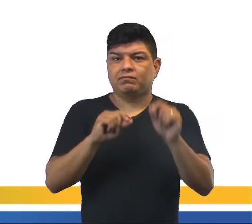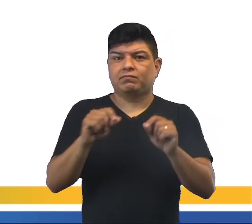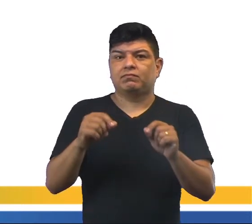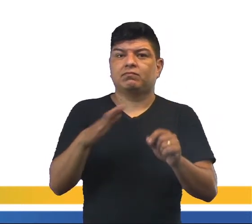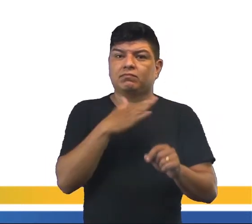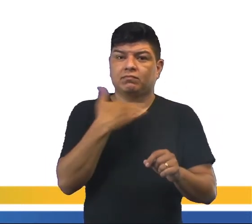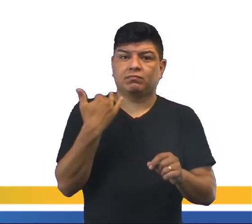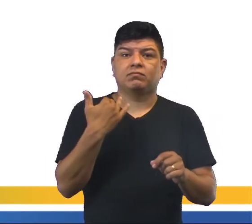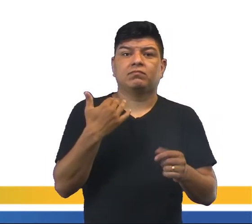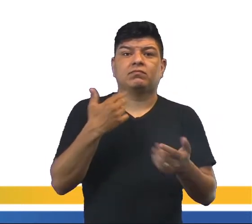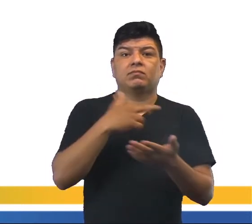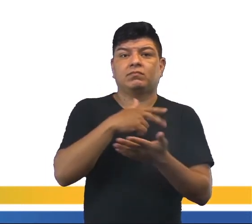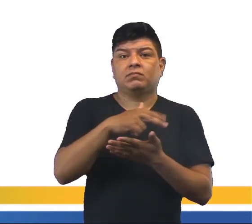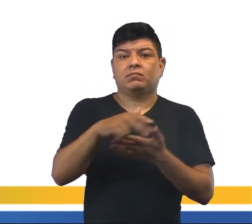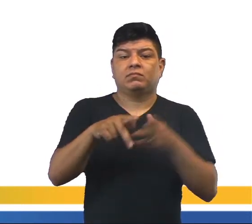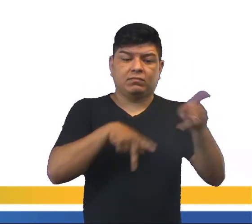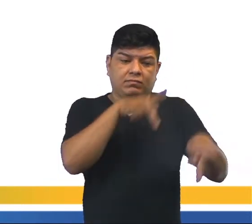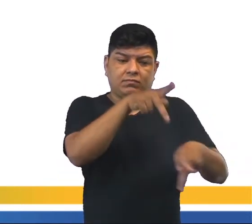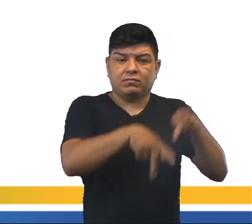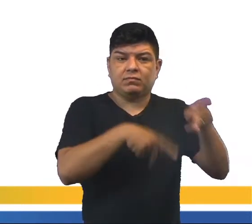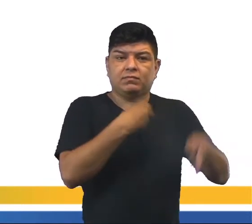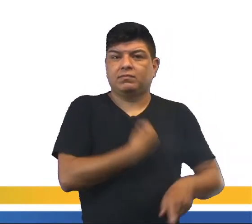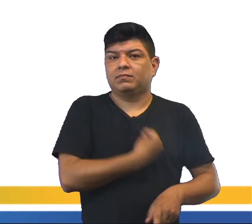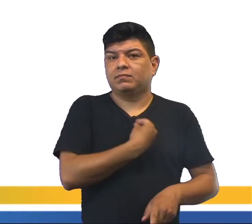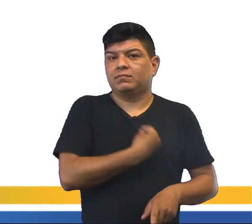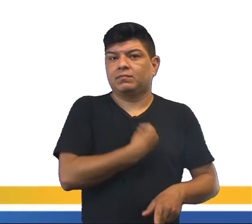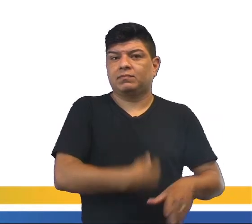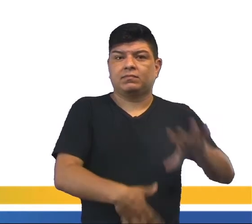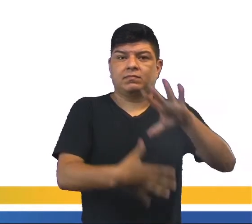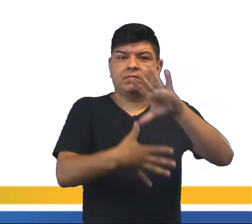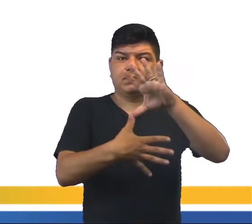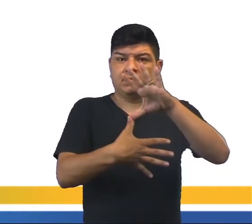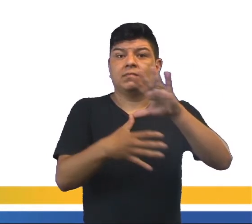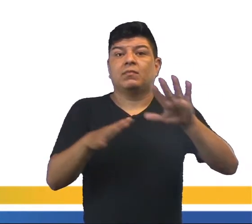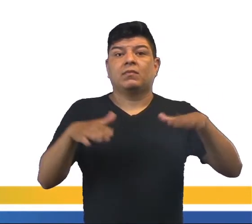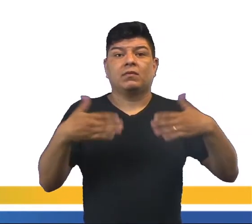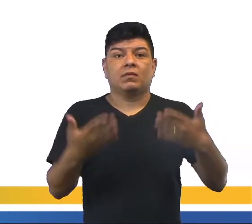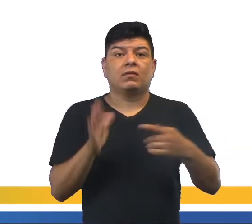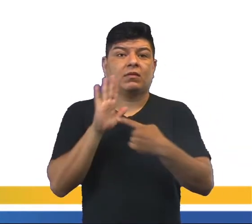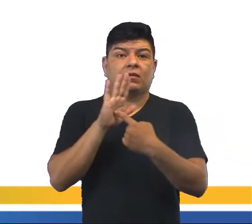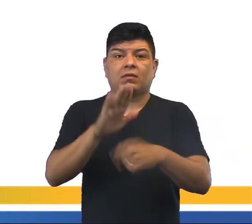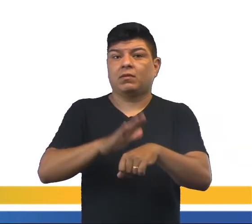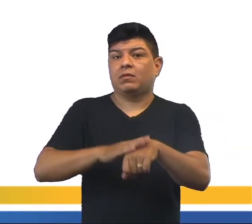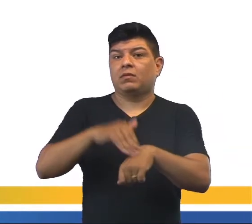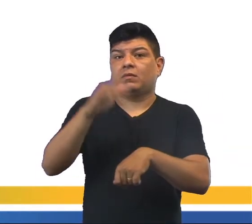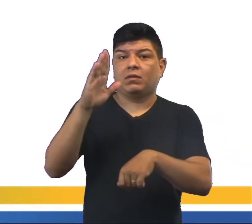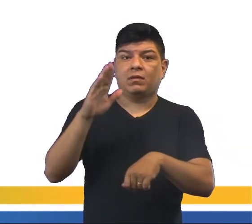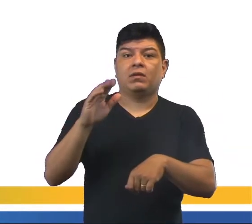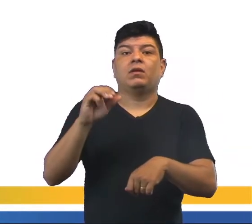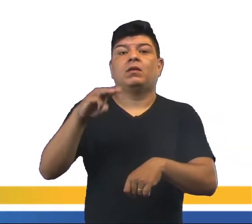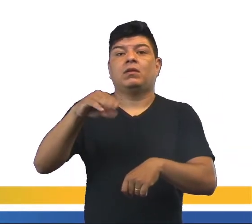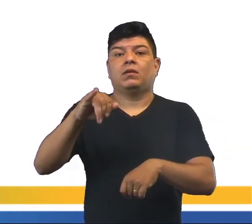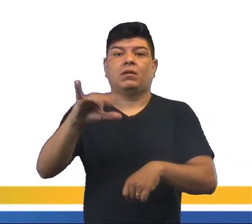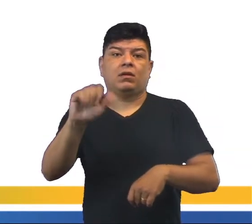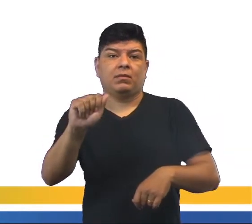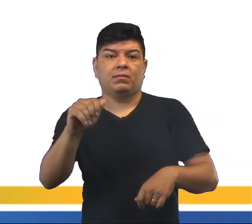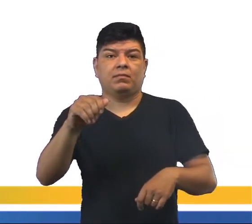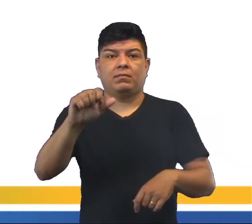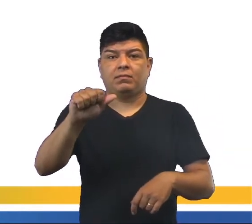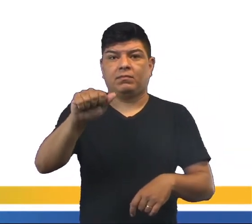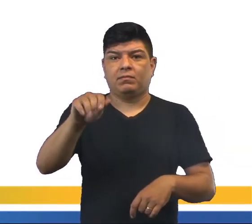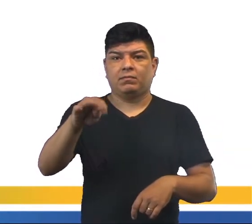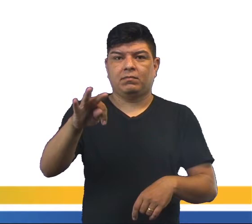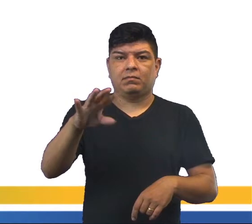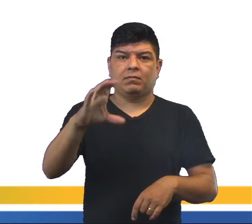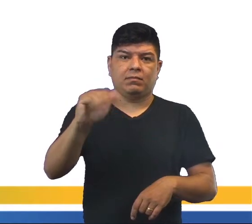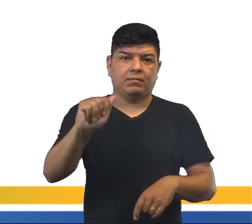à destruição de diversas populações que habitavam o continente americano, das quais se destacam os maias, astecas e diversas tribos